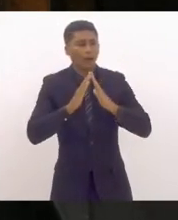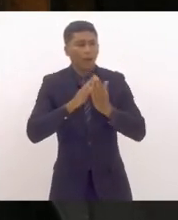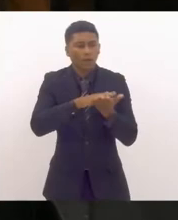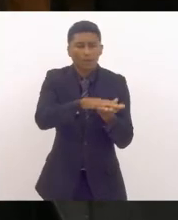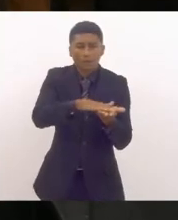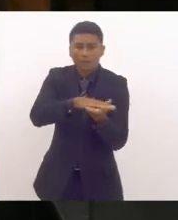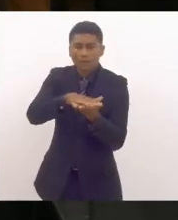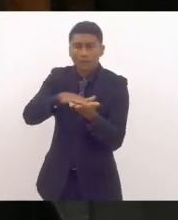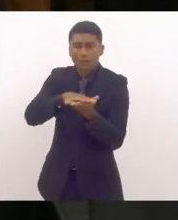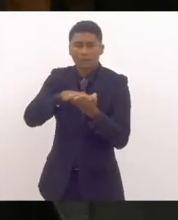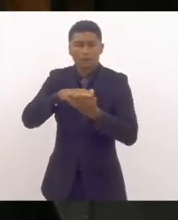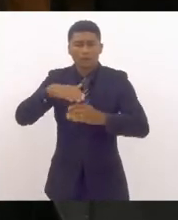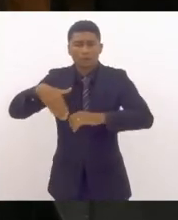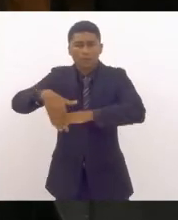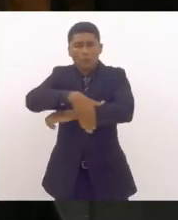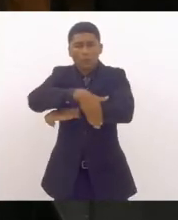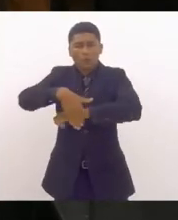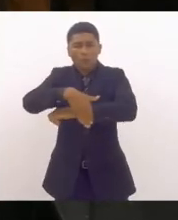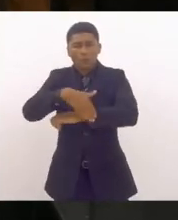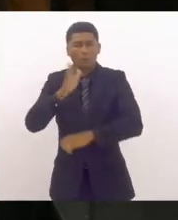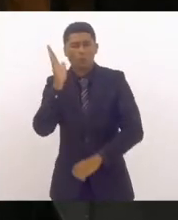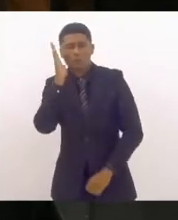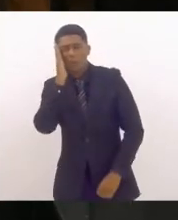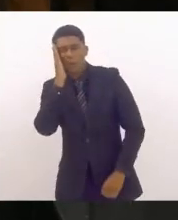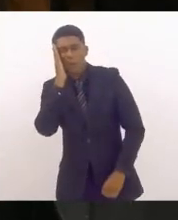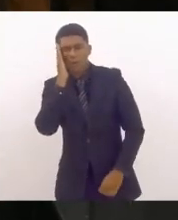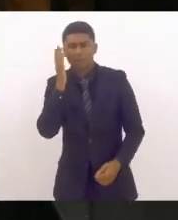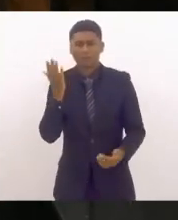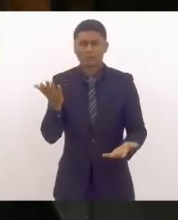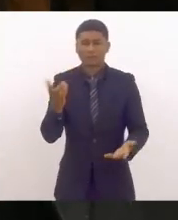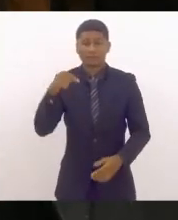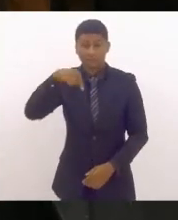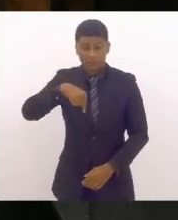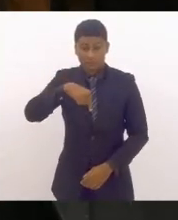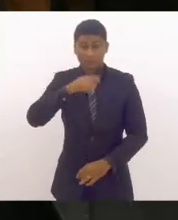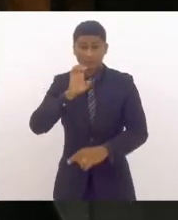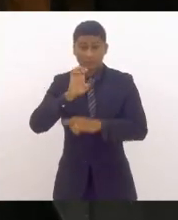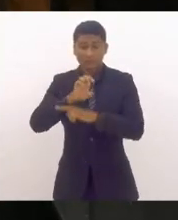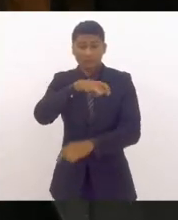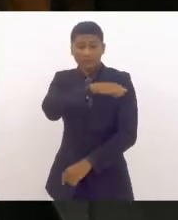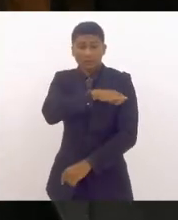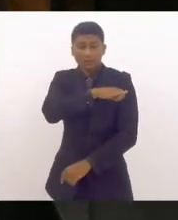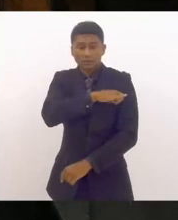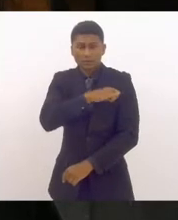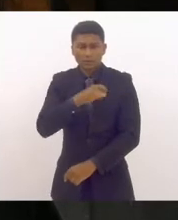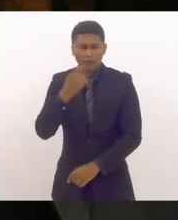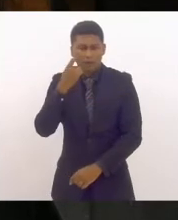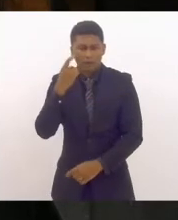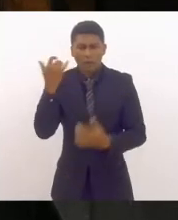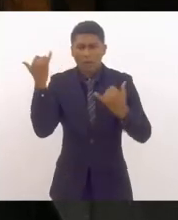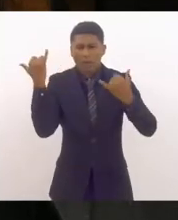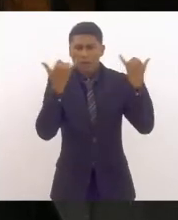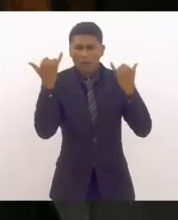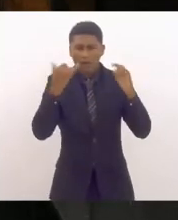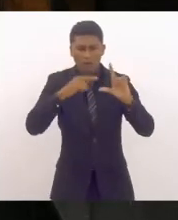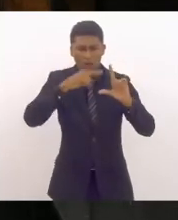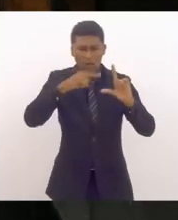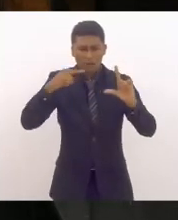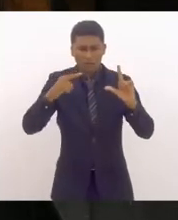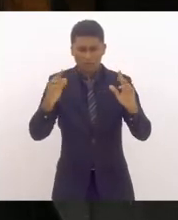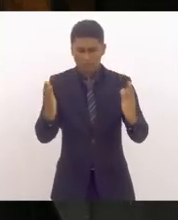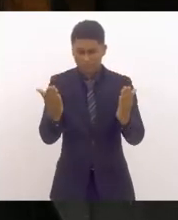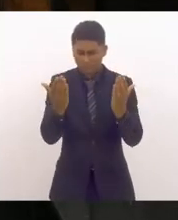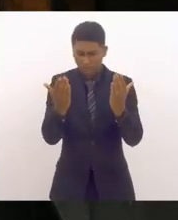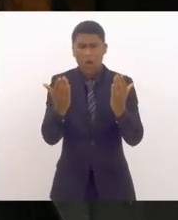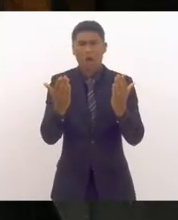estarrecedor o dado em um estado Como o Rio de Janeiro ser estarrecedor em qualquer estado para o